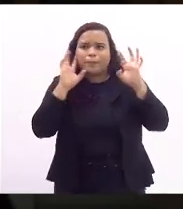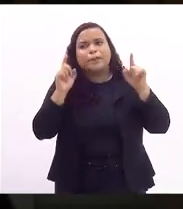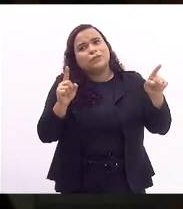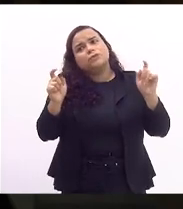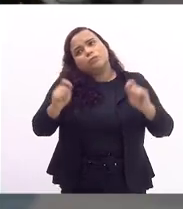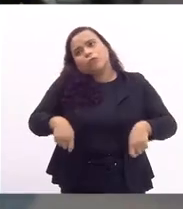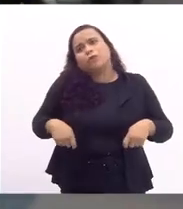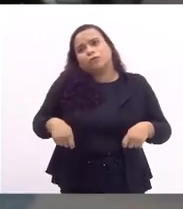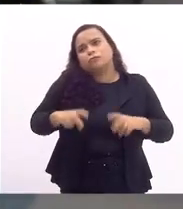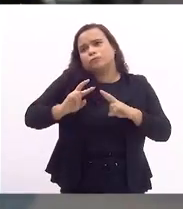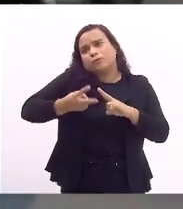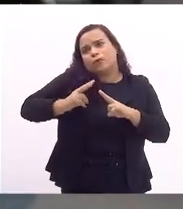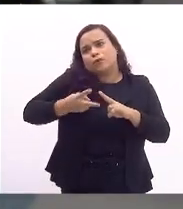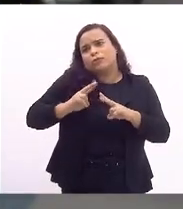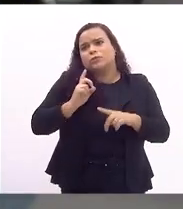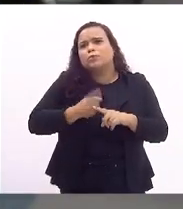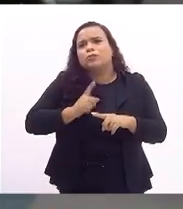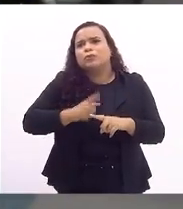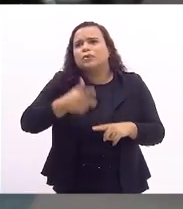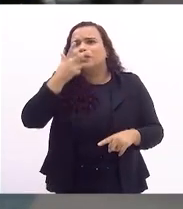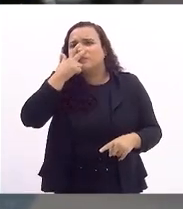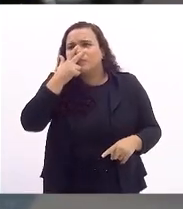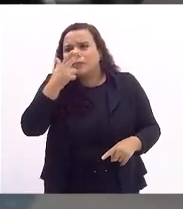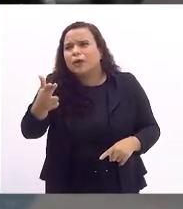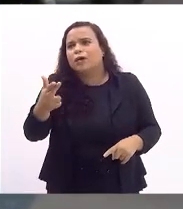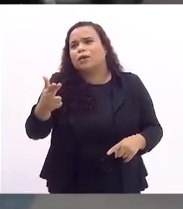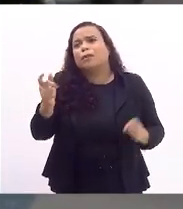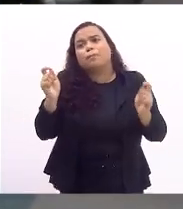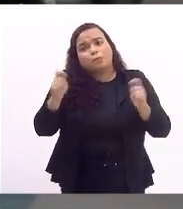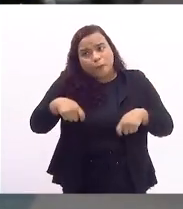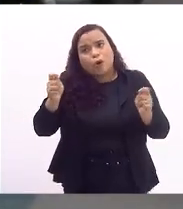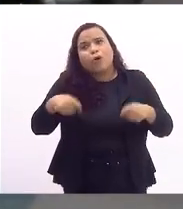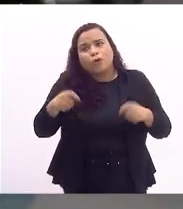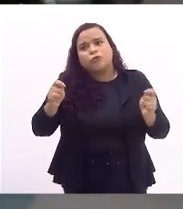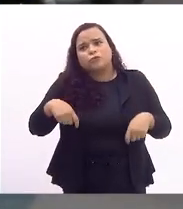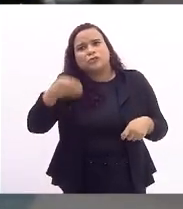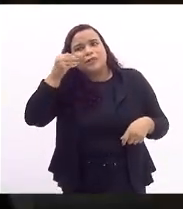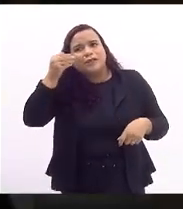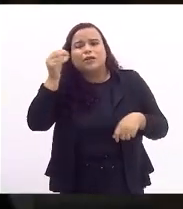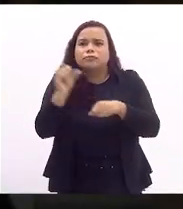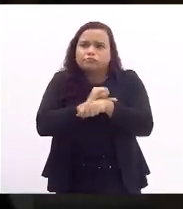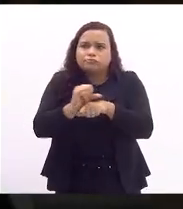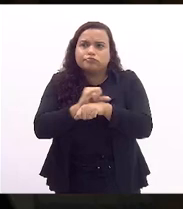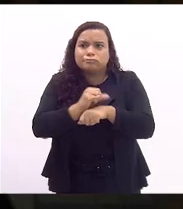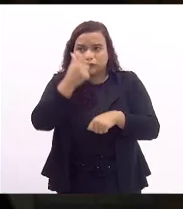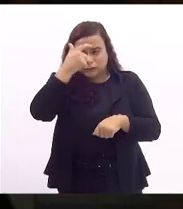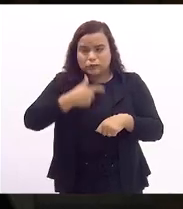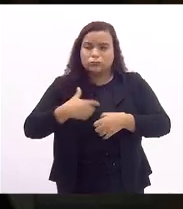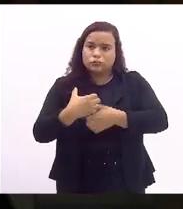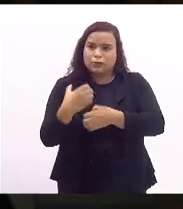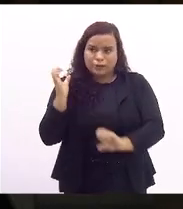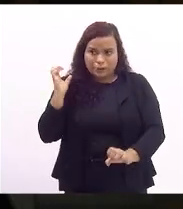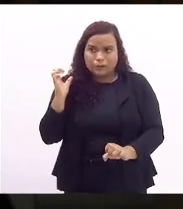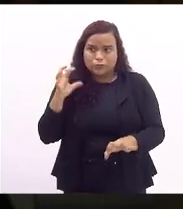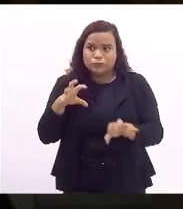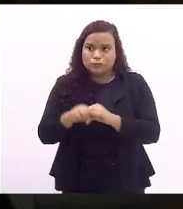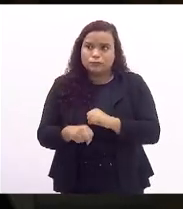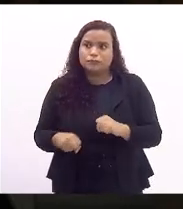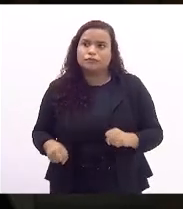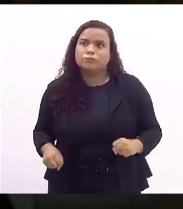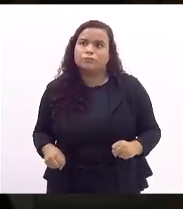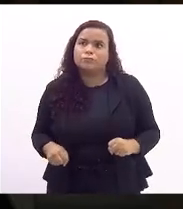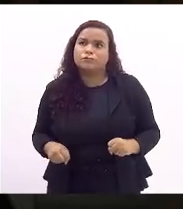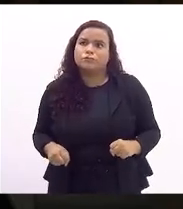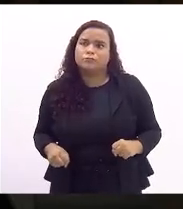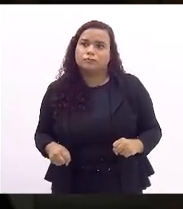nisso nessa hipótese que me parece um caminho possível que eu como Engenheiro eu como